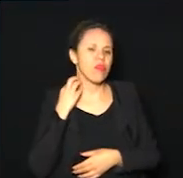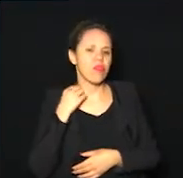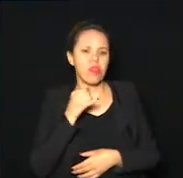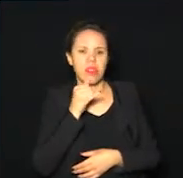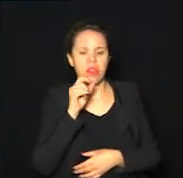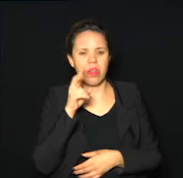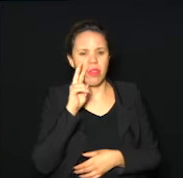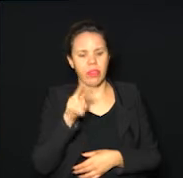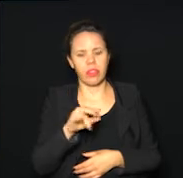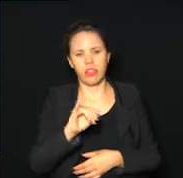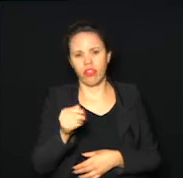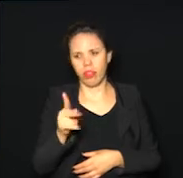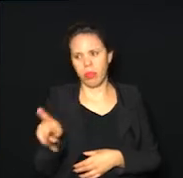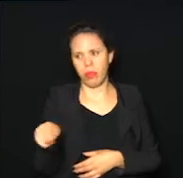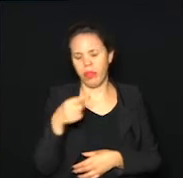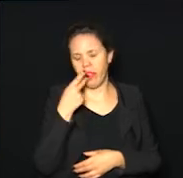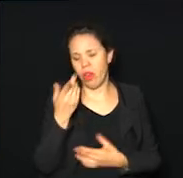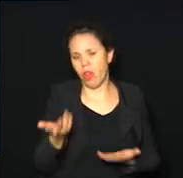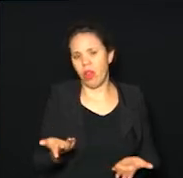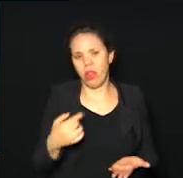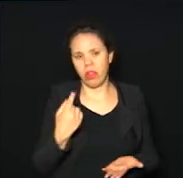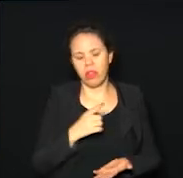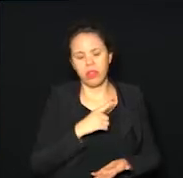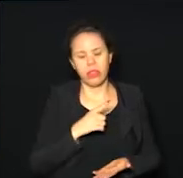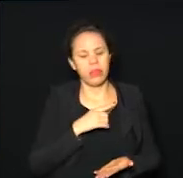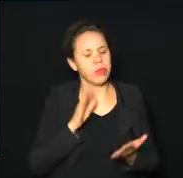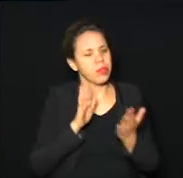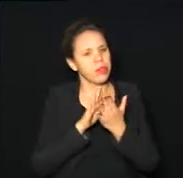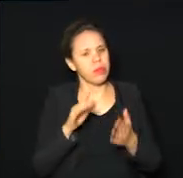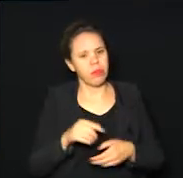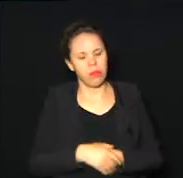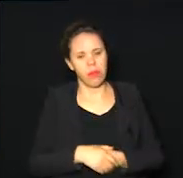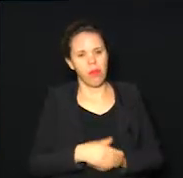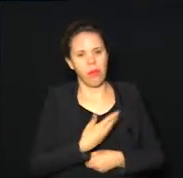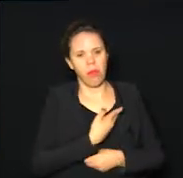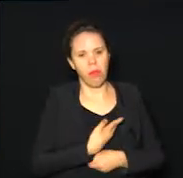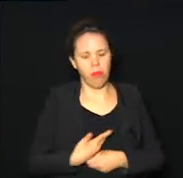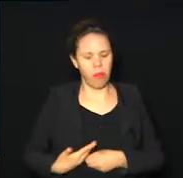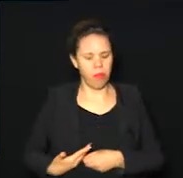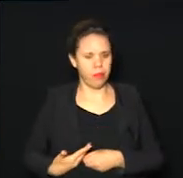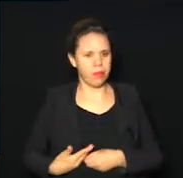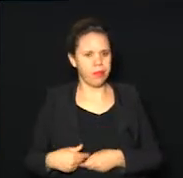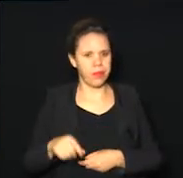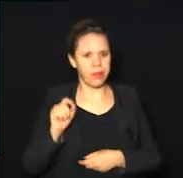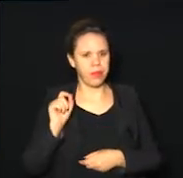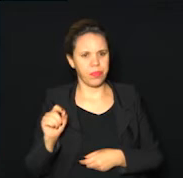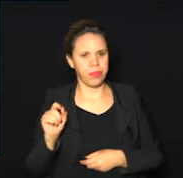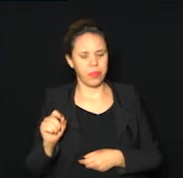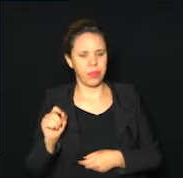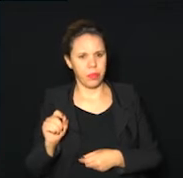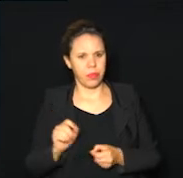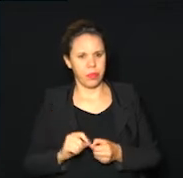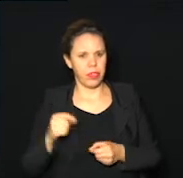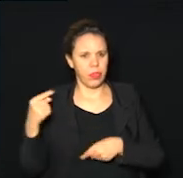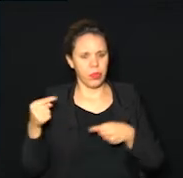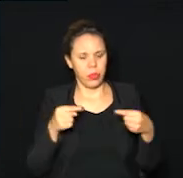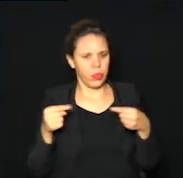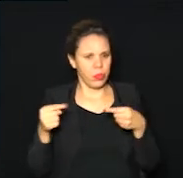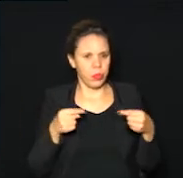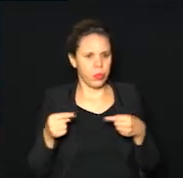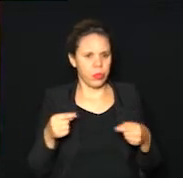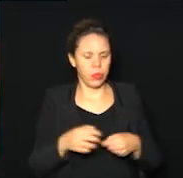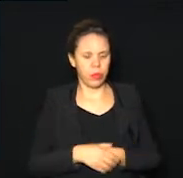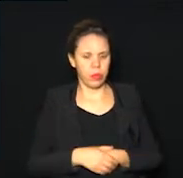que o JP colocou. Então, nós estamos diante de governos que faz uma disputa